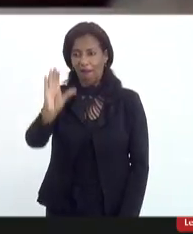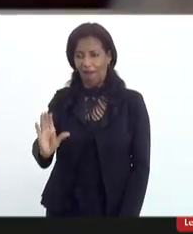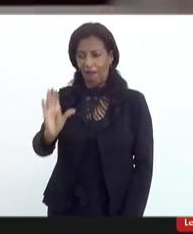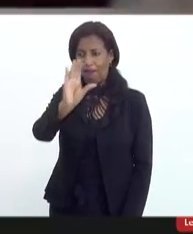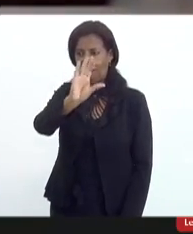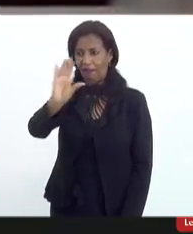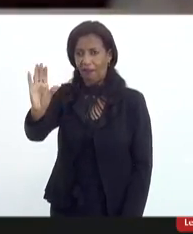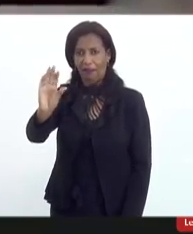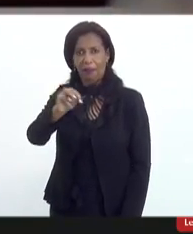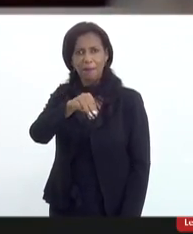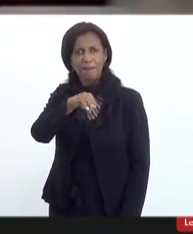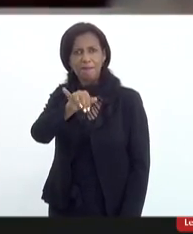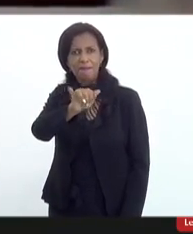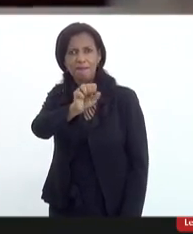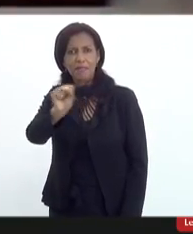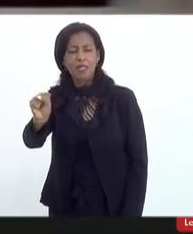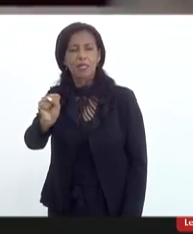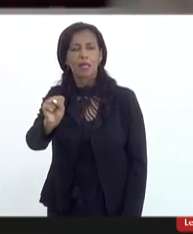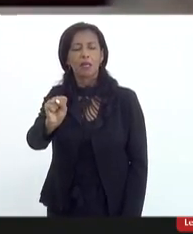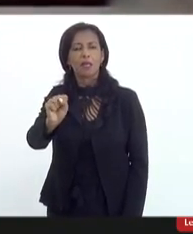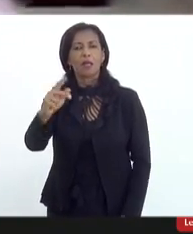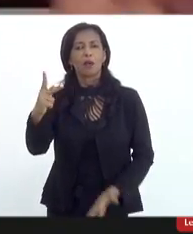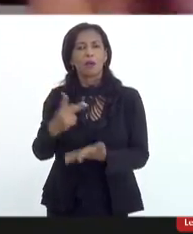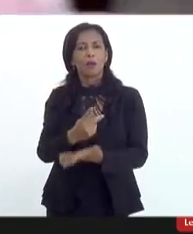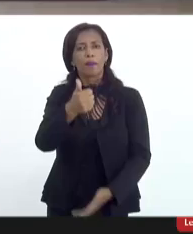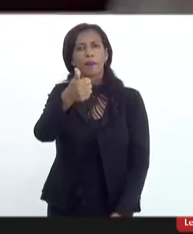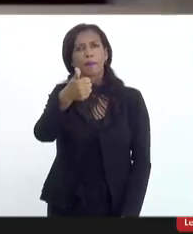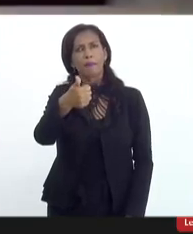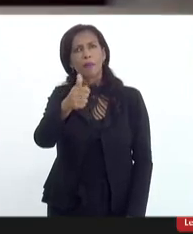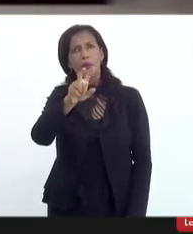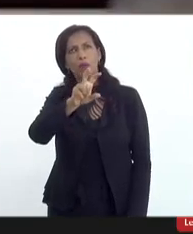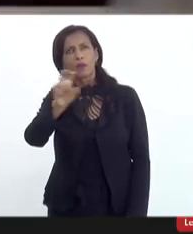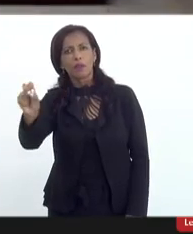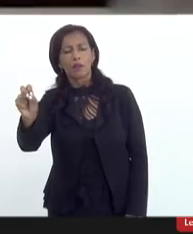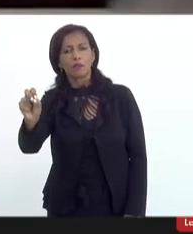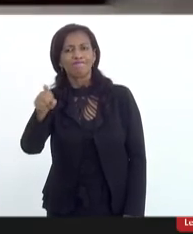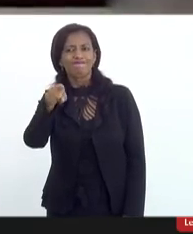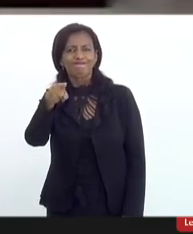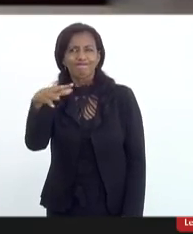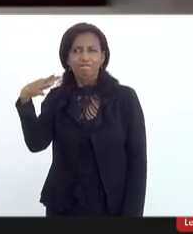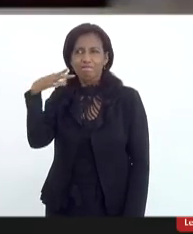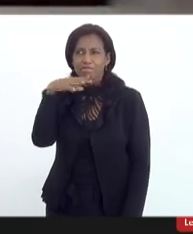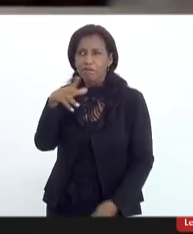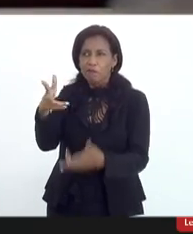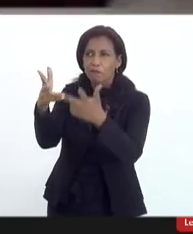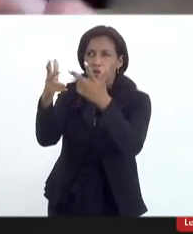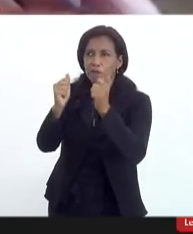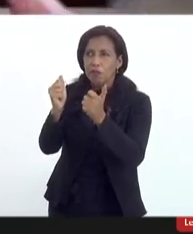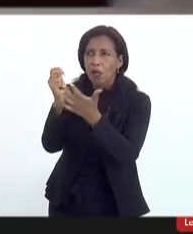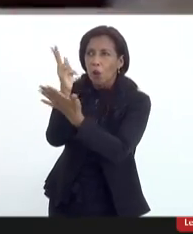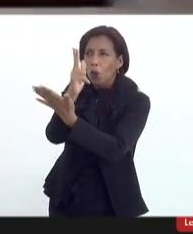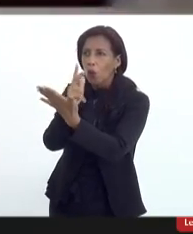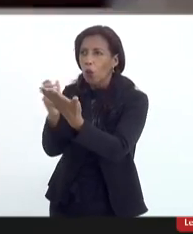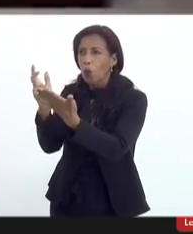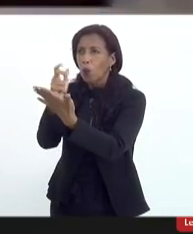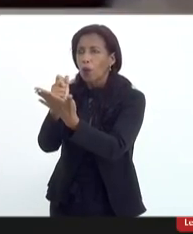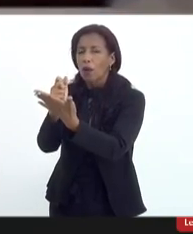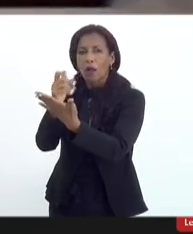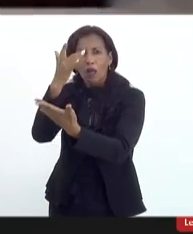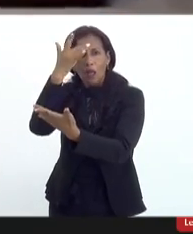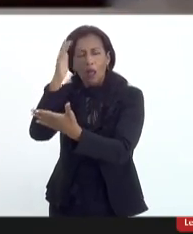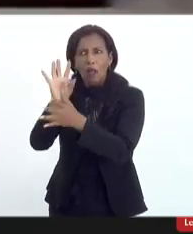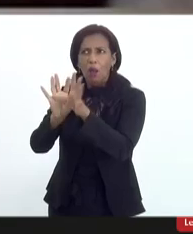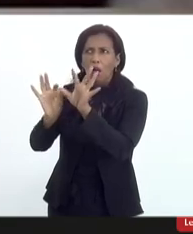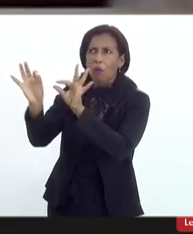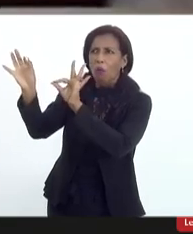que teria ocorrido em abril de 1500. Ali, nós percebemos que as populações locais,